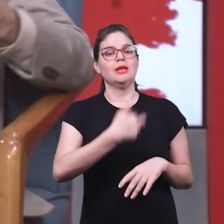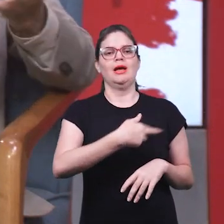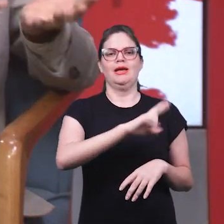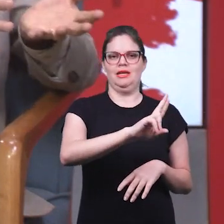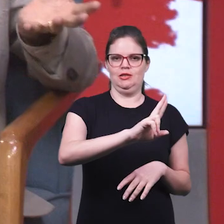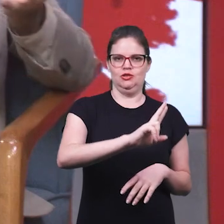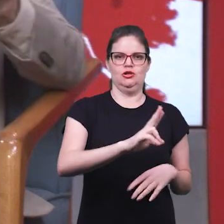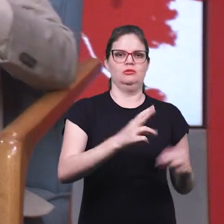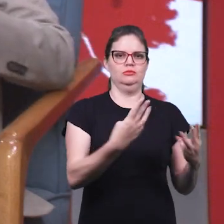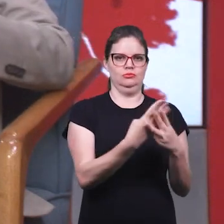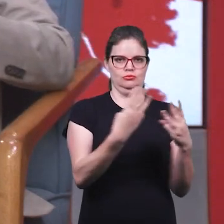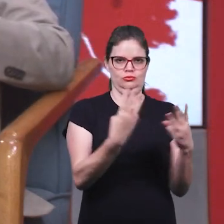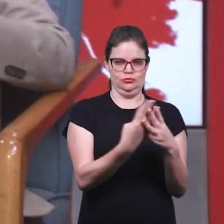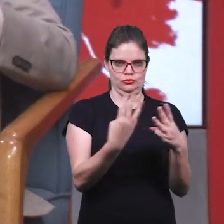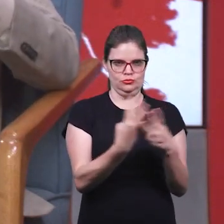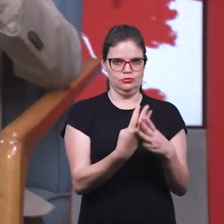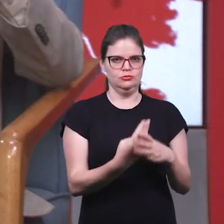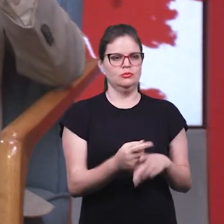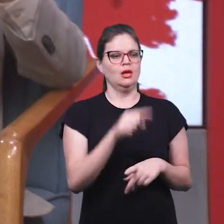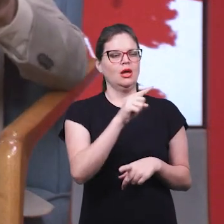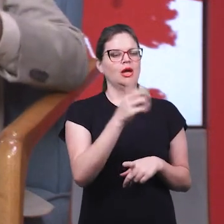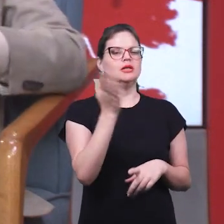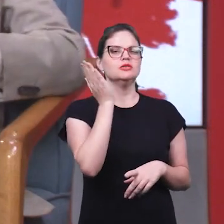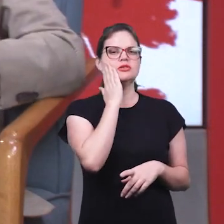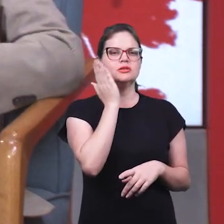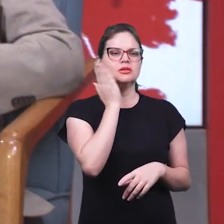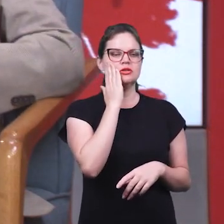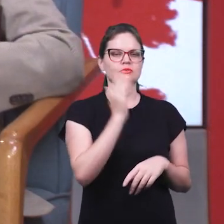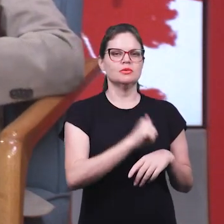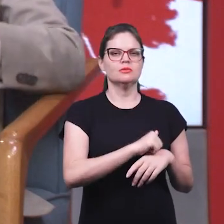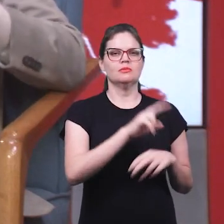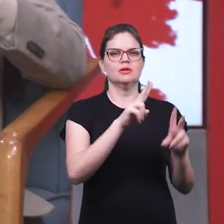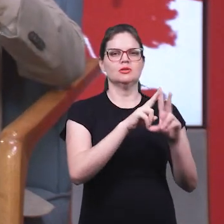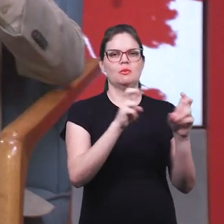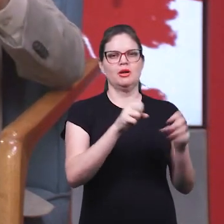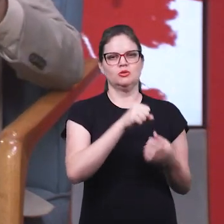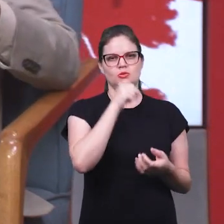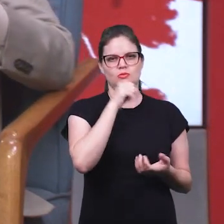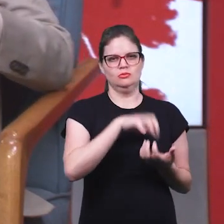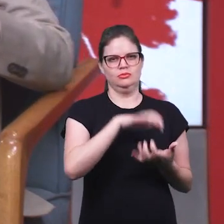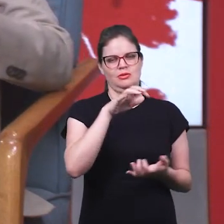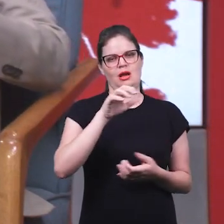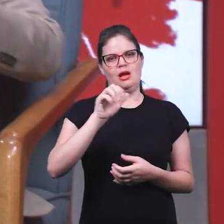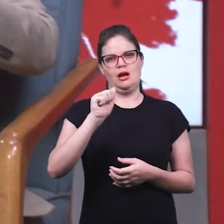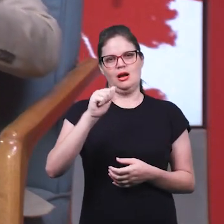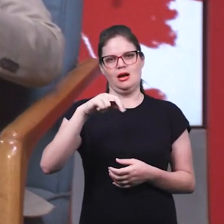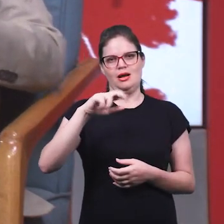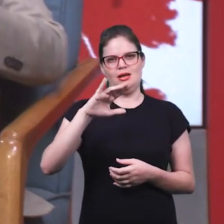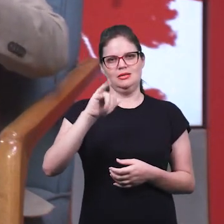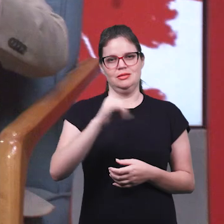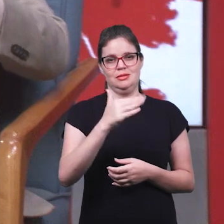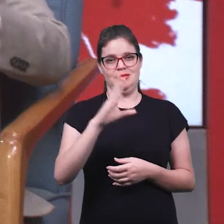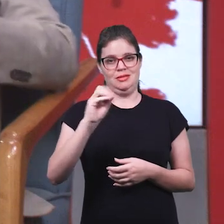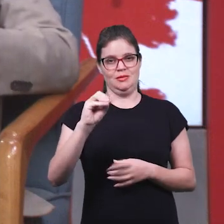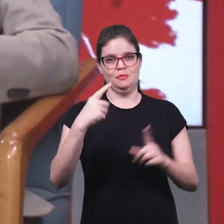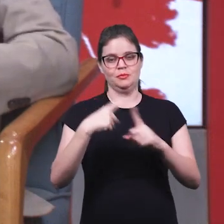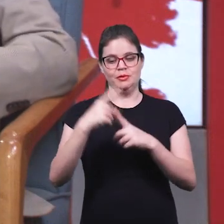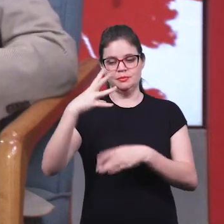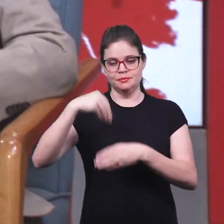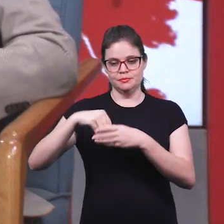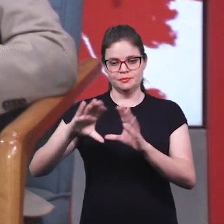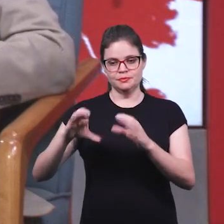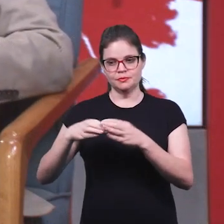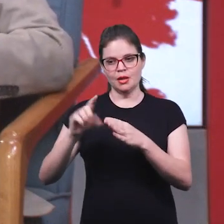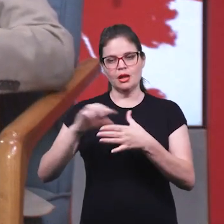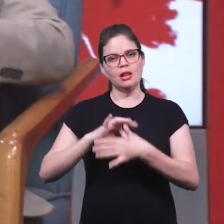da religião judaica, e que tinham mais um entendimento sobre o ancião. E o ancião, na verdade, o ancião aí, nesses